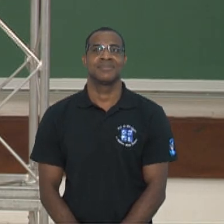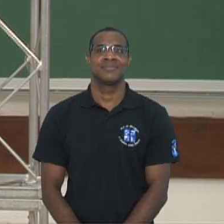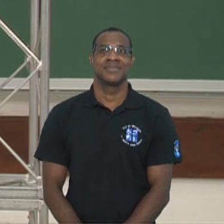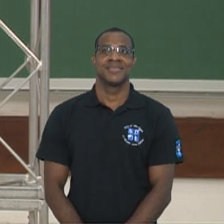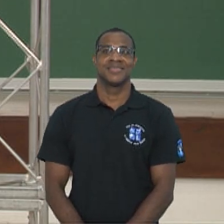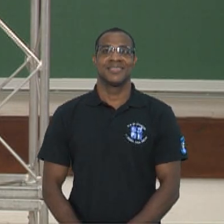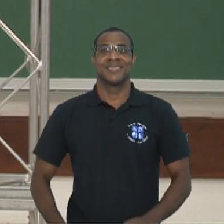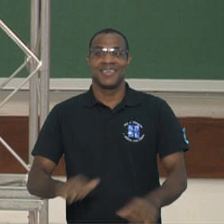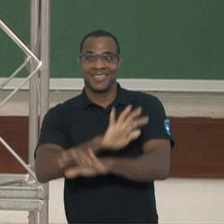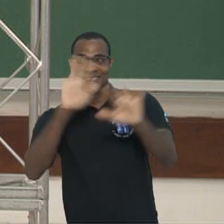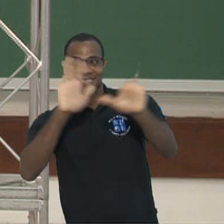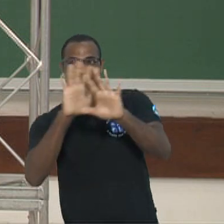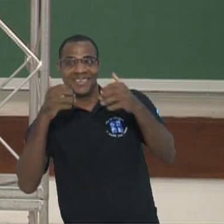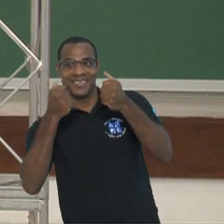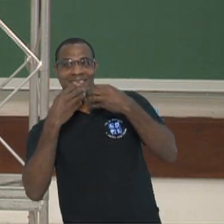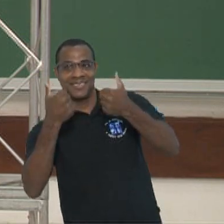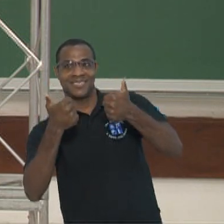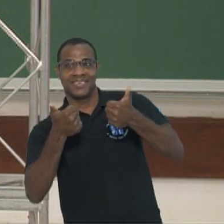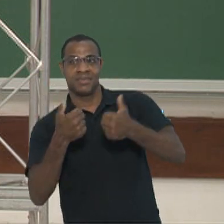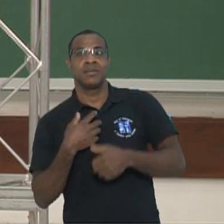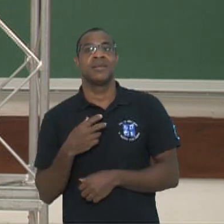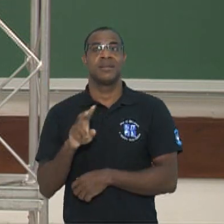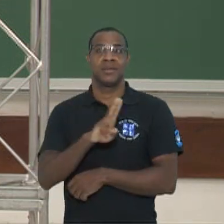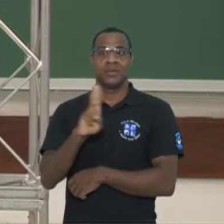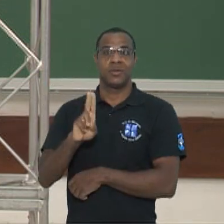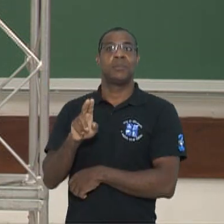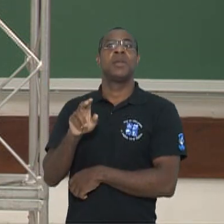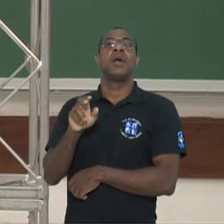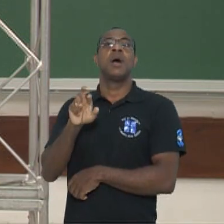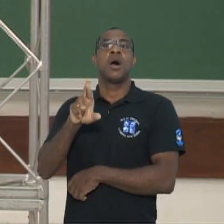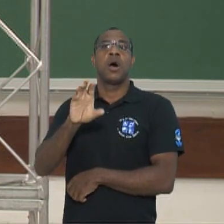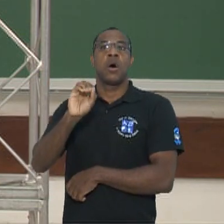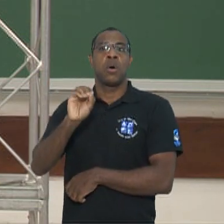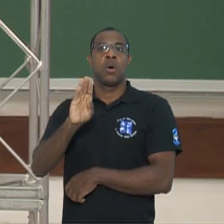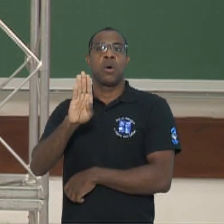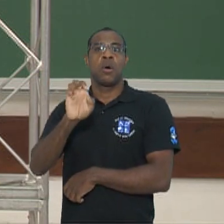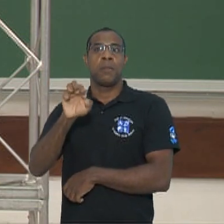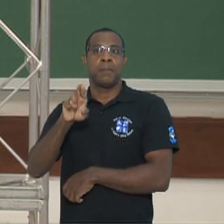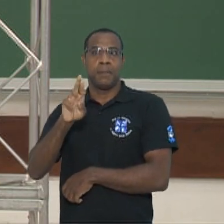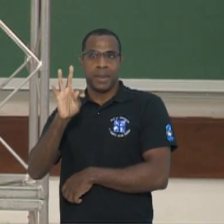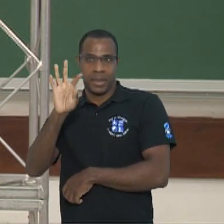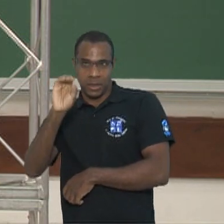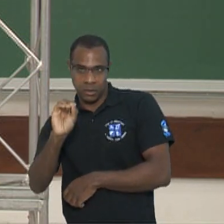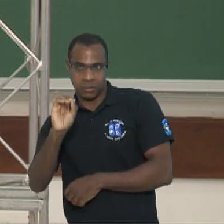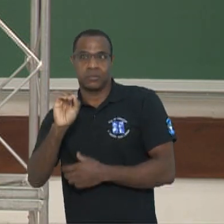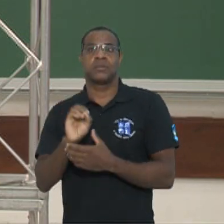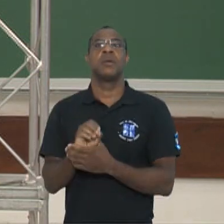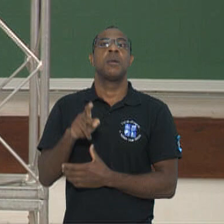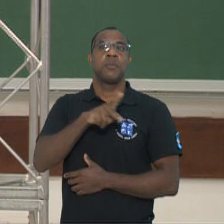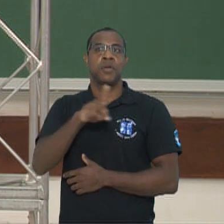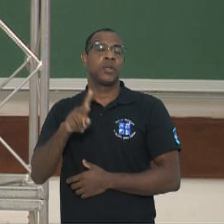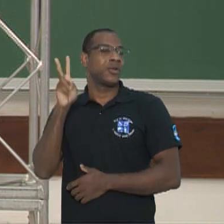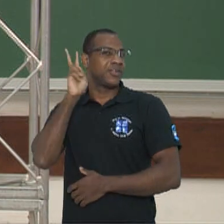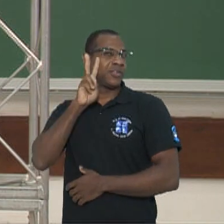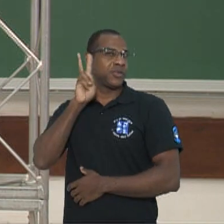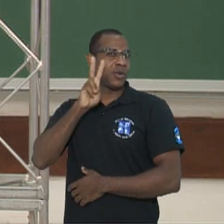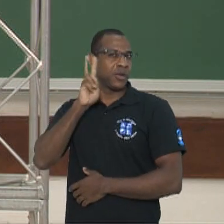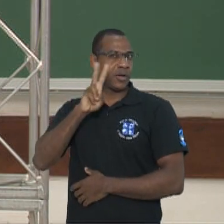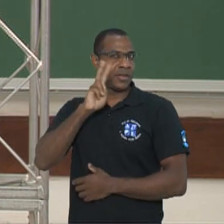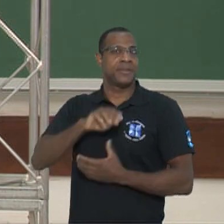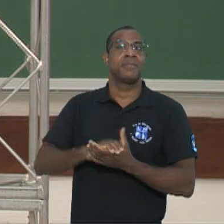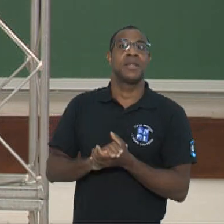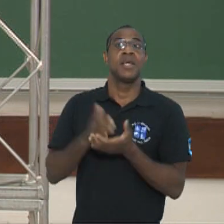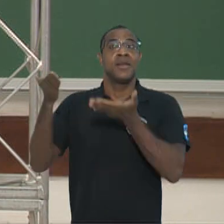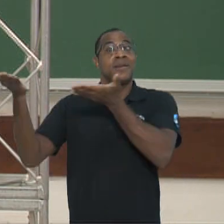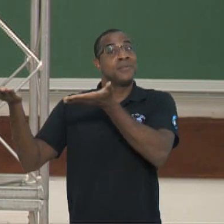Fala galera, tudo bem? Sou o professor Roberto Falcione, professor de História, em nome da Secretaria da Educação do Paraná. Sejam todos bem-vindos para